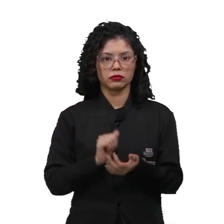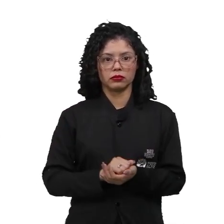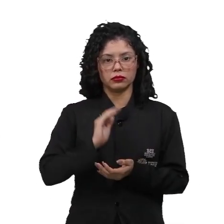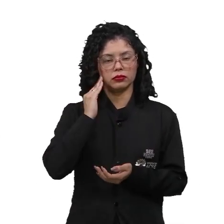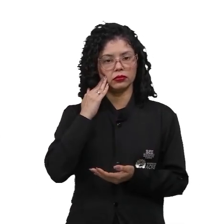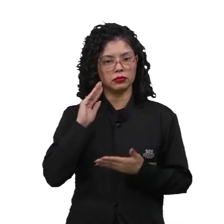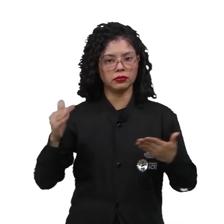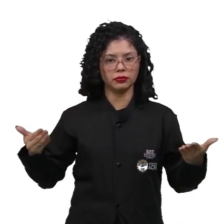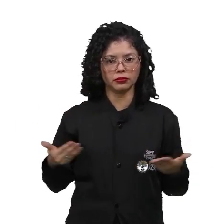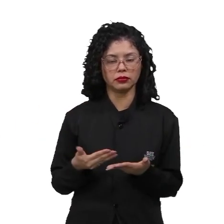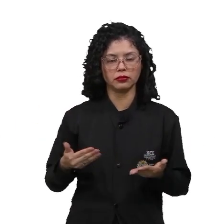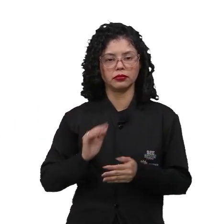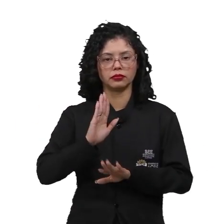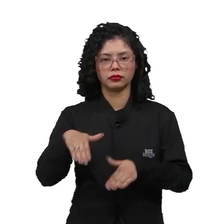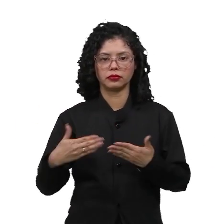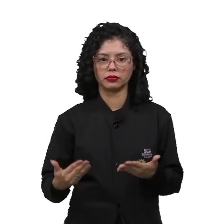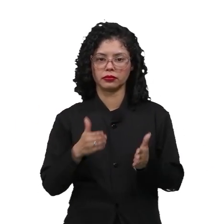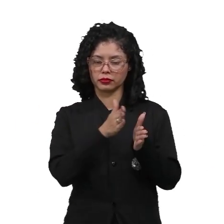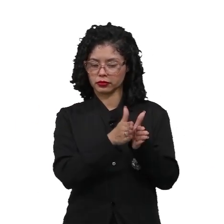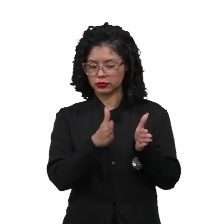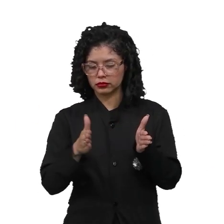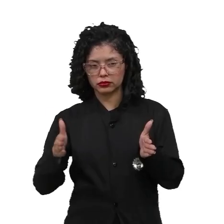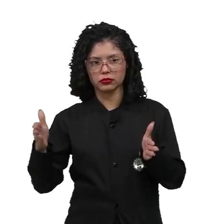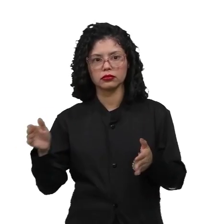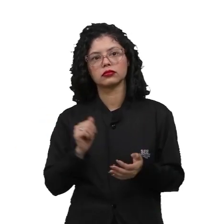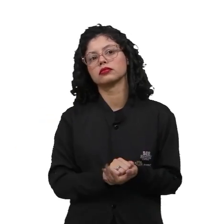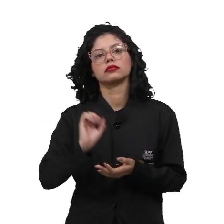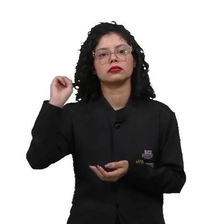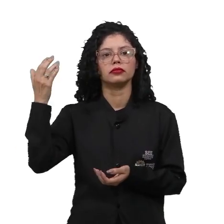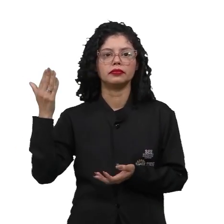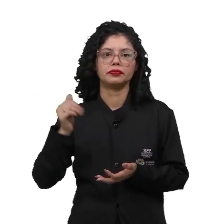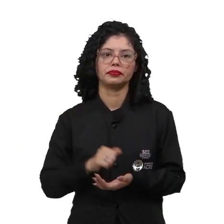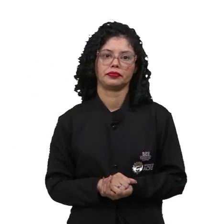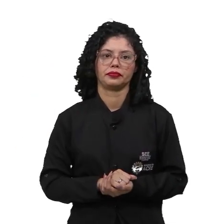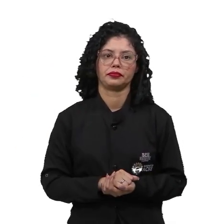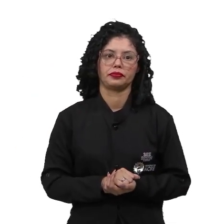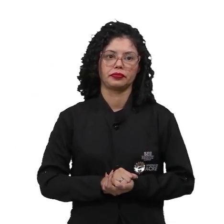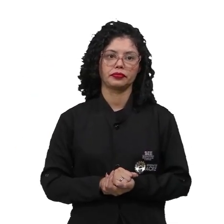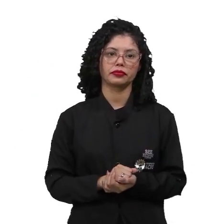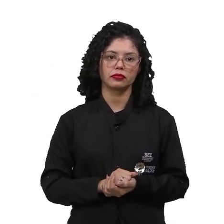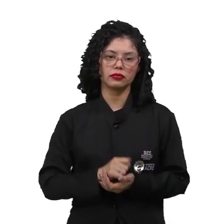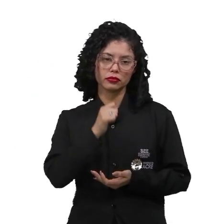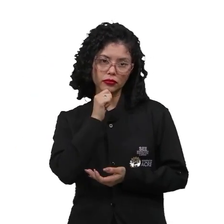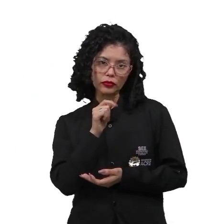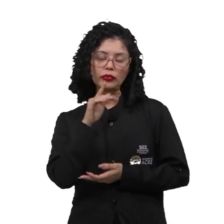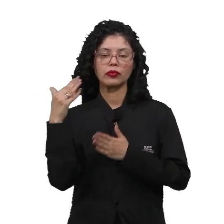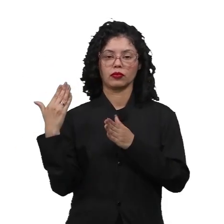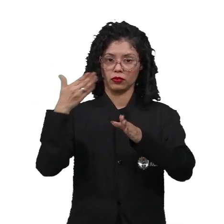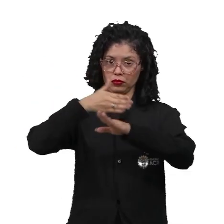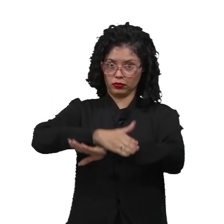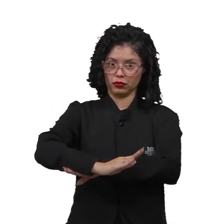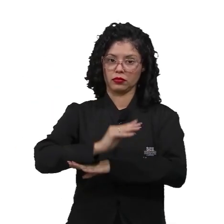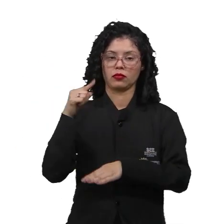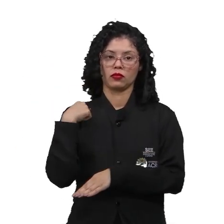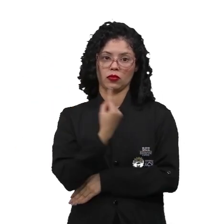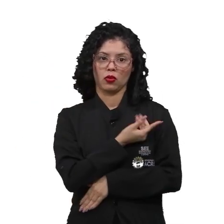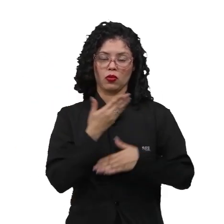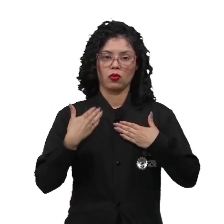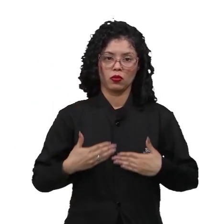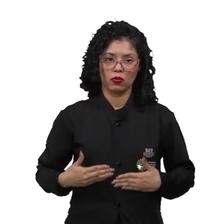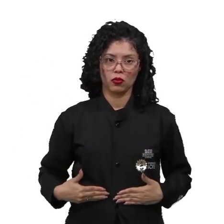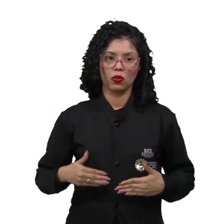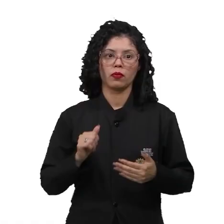entender aqui, né, qual que é a sequência de acontecimentos, né? Então, ali, o antígeno vai invadir ali o nosso